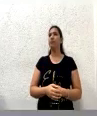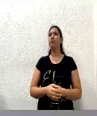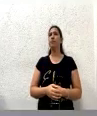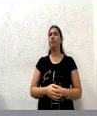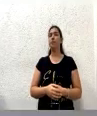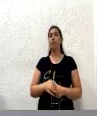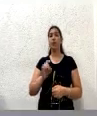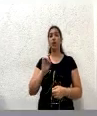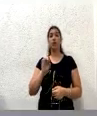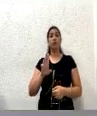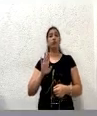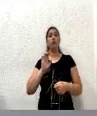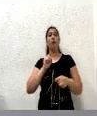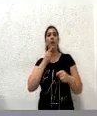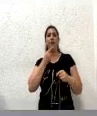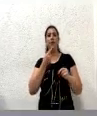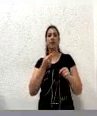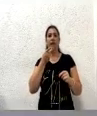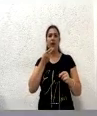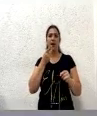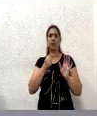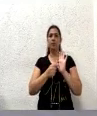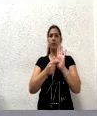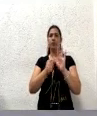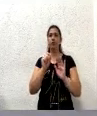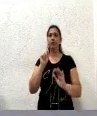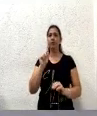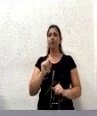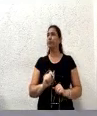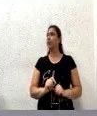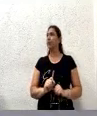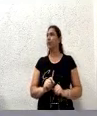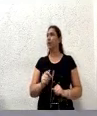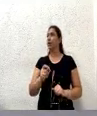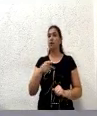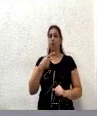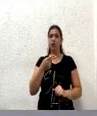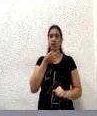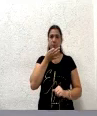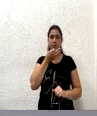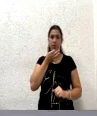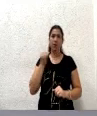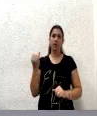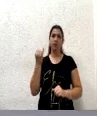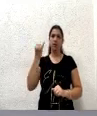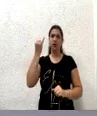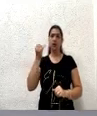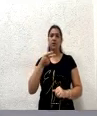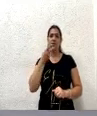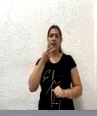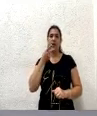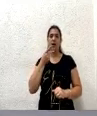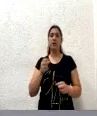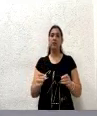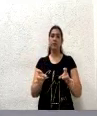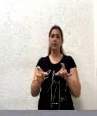Só para pontuar, e é claro que, né, a gente respeita aqui todas as opiniões e entendo a preocupação do